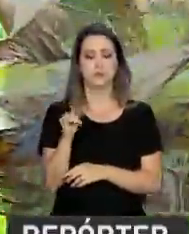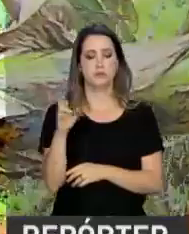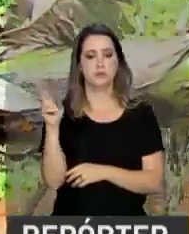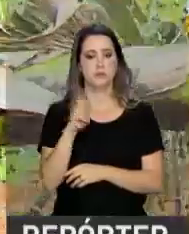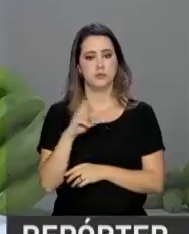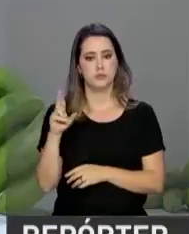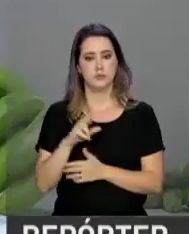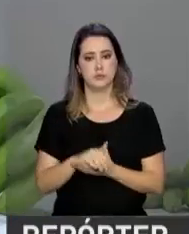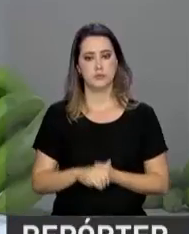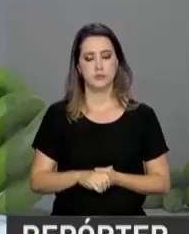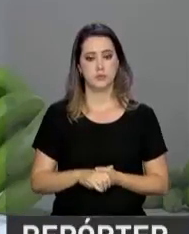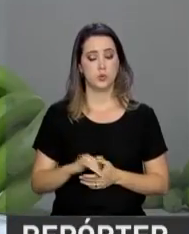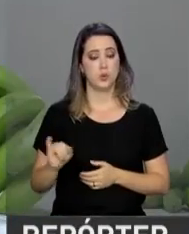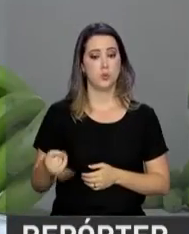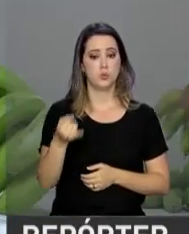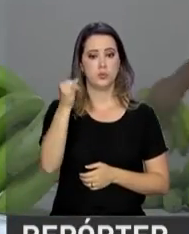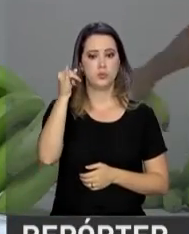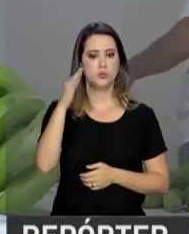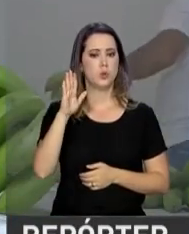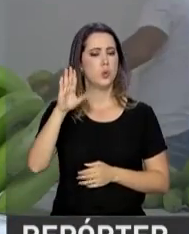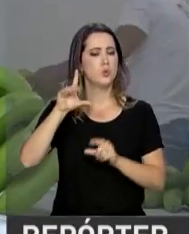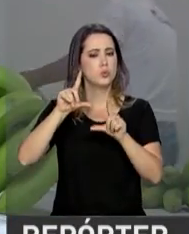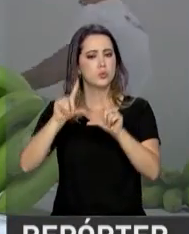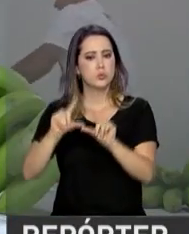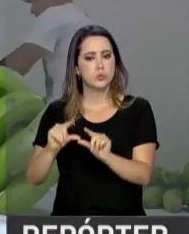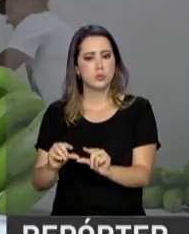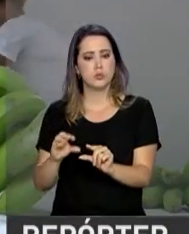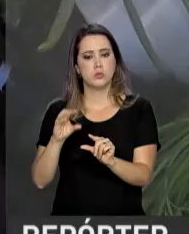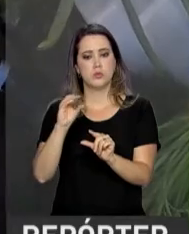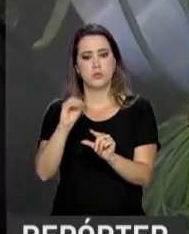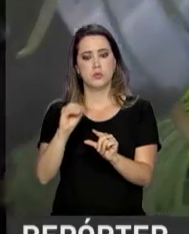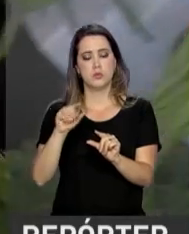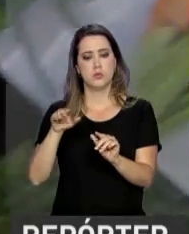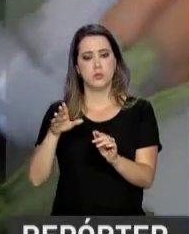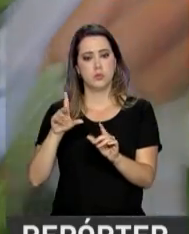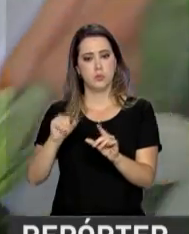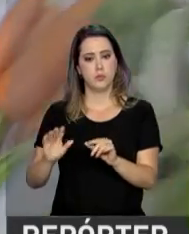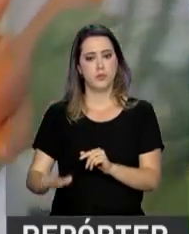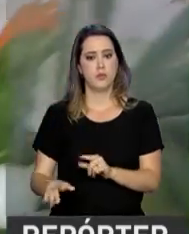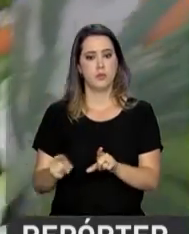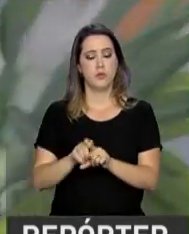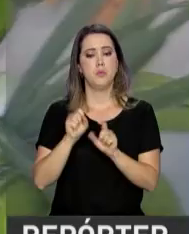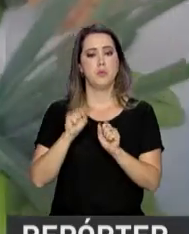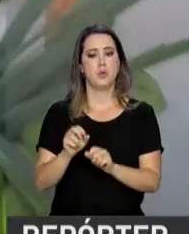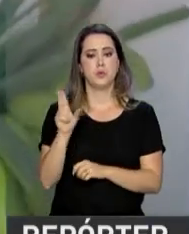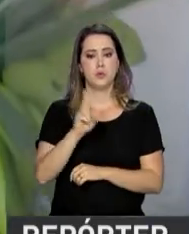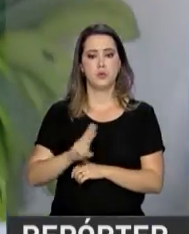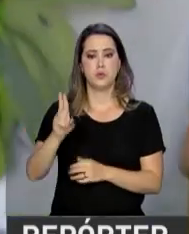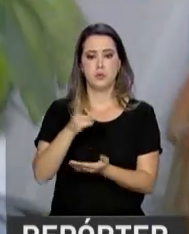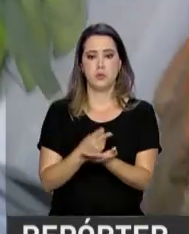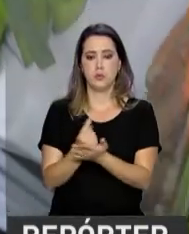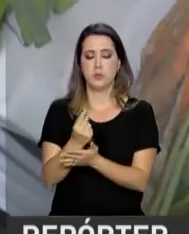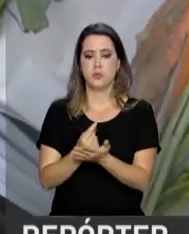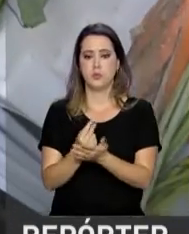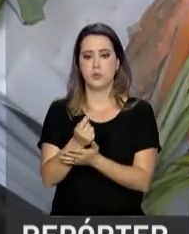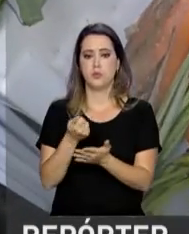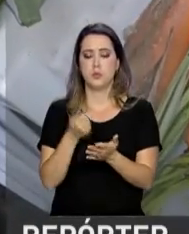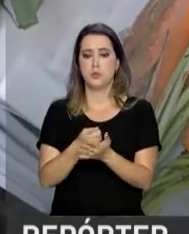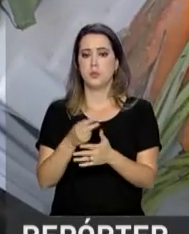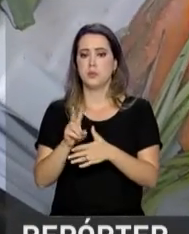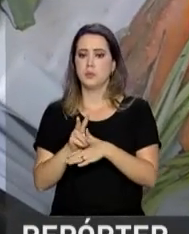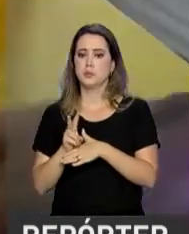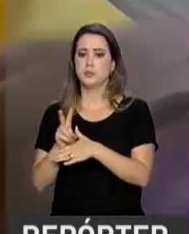de reais os juros mais baixos do mercado a possibilidade de usar os recursos para custeio e